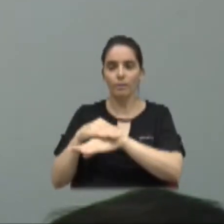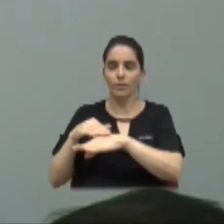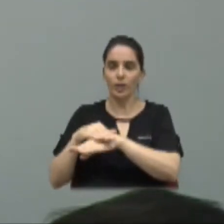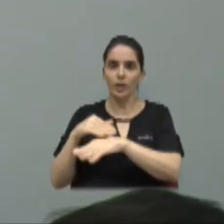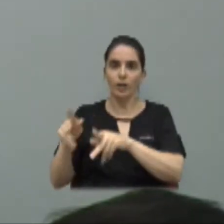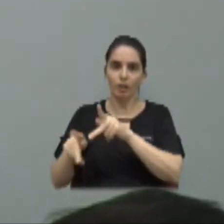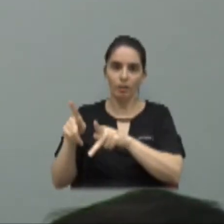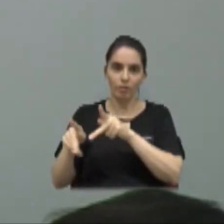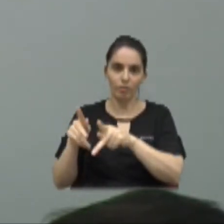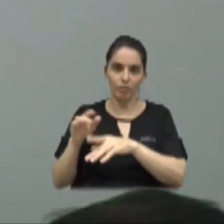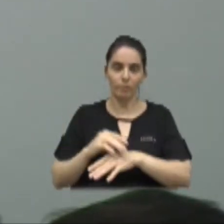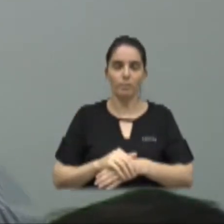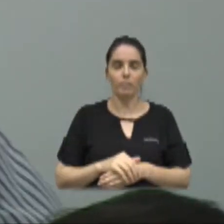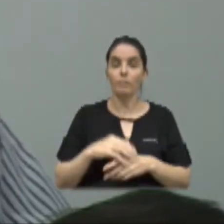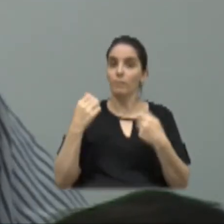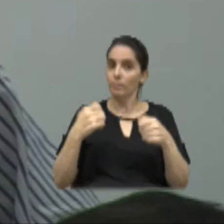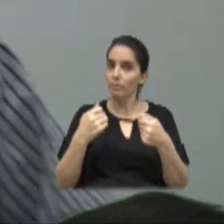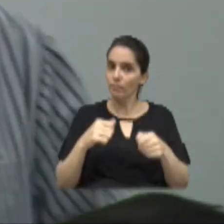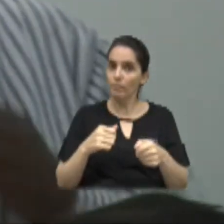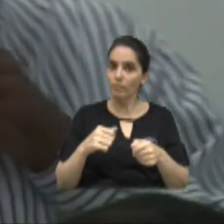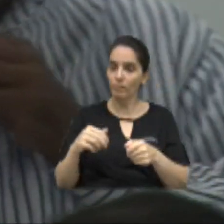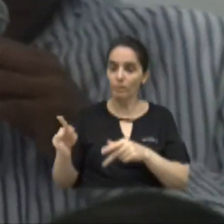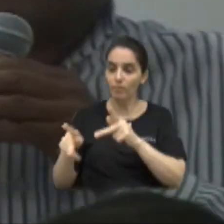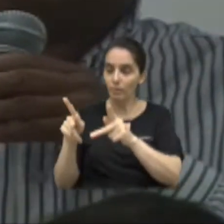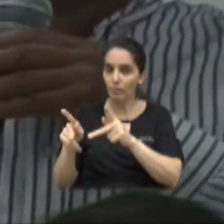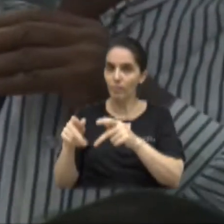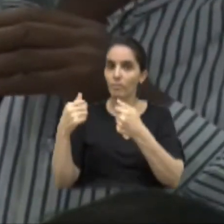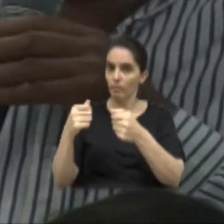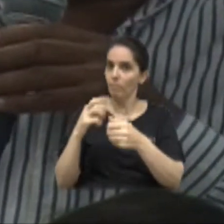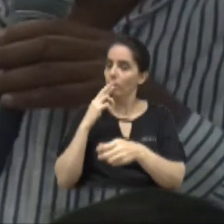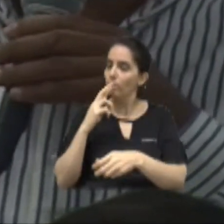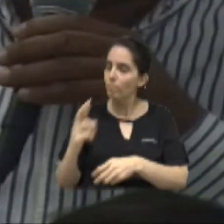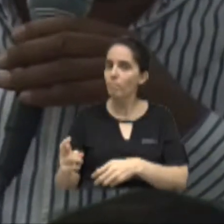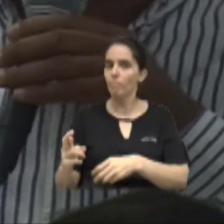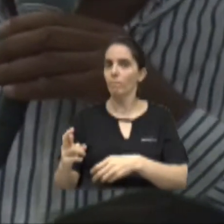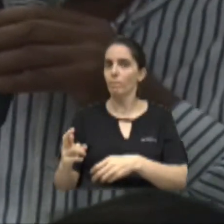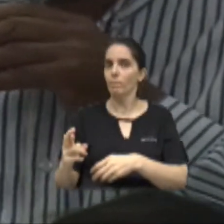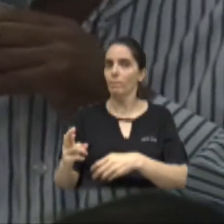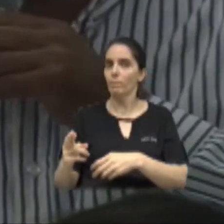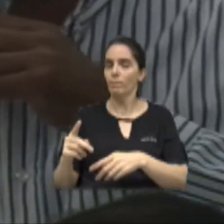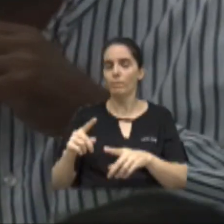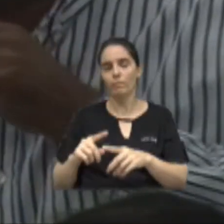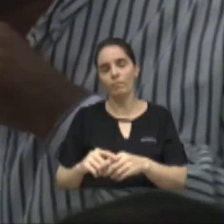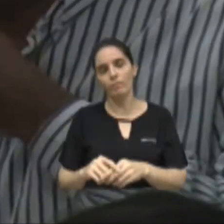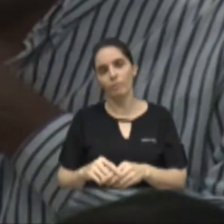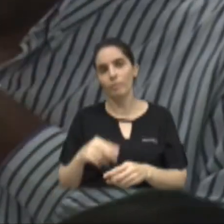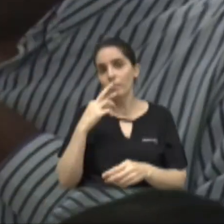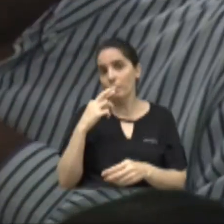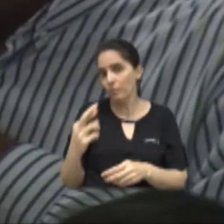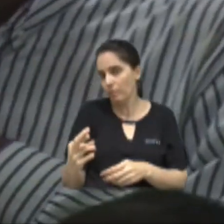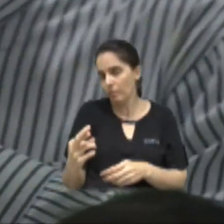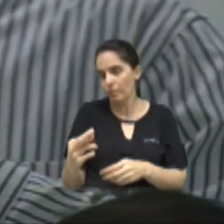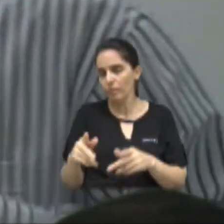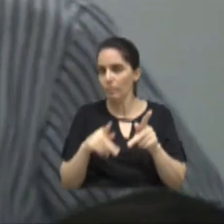o munícipe ser uma resposta, ser uma satisfação, ainda que a resposta não seja tão